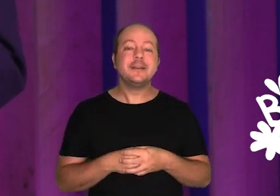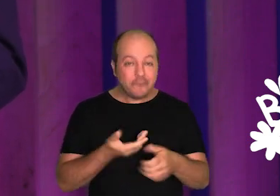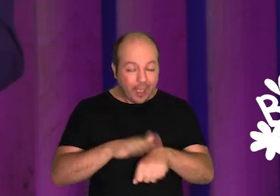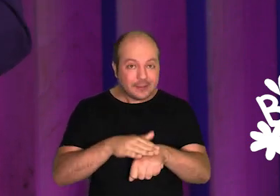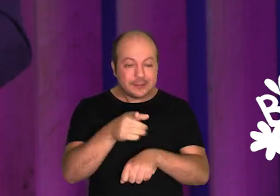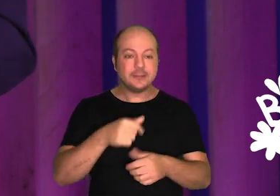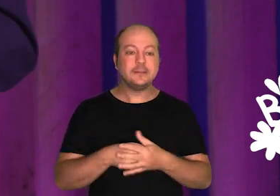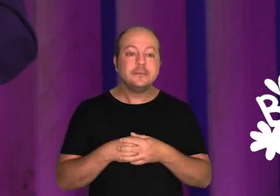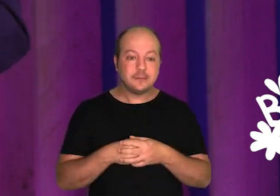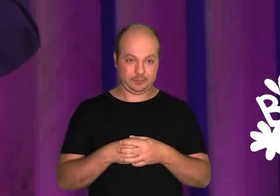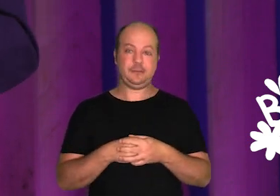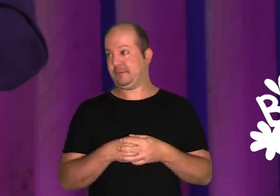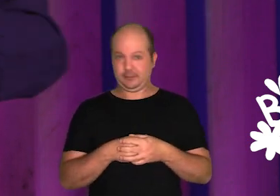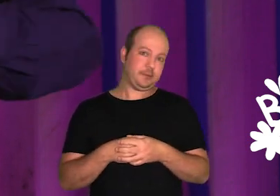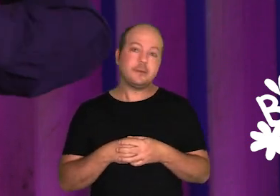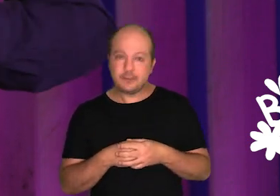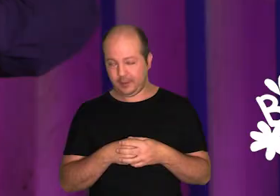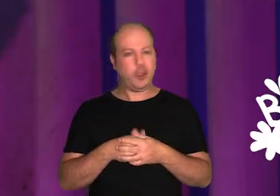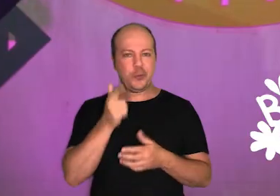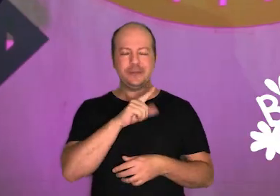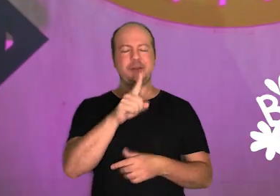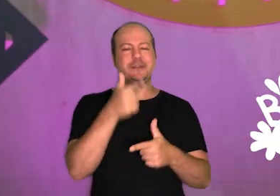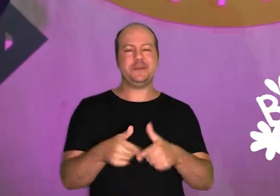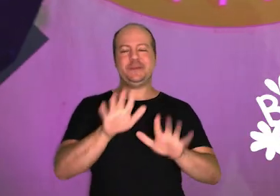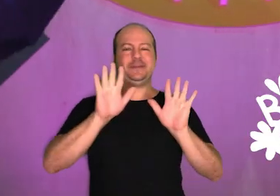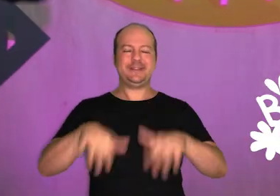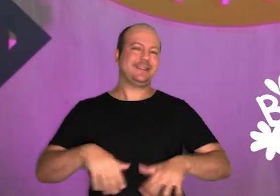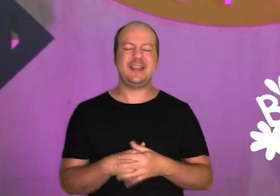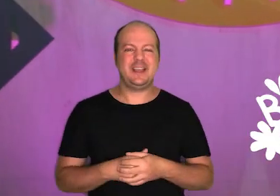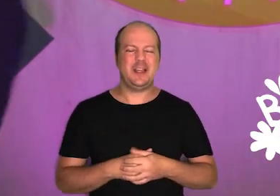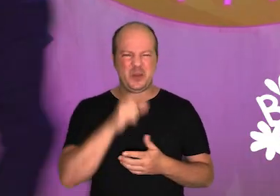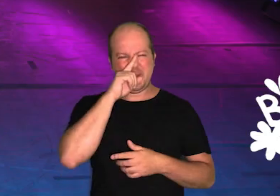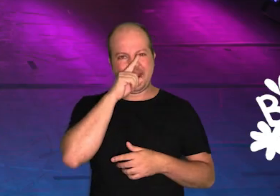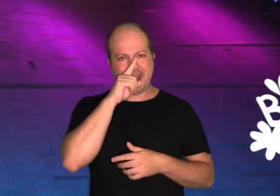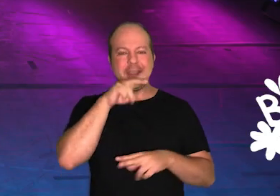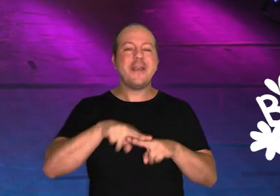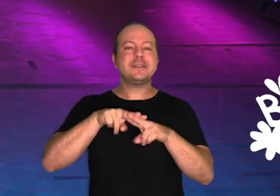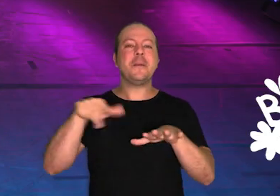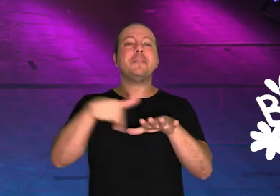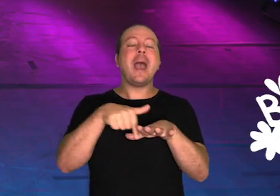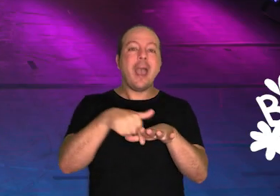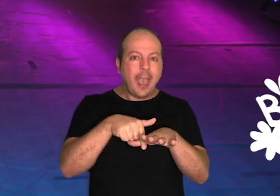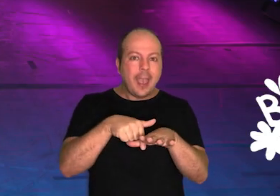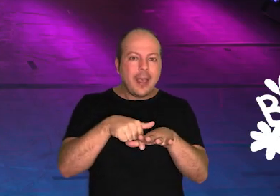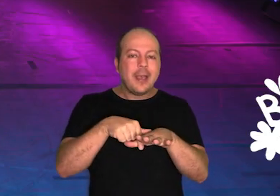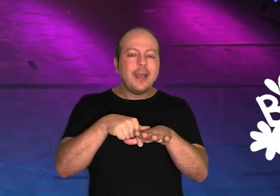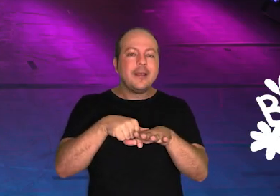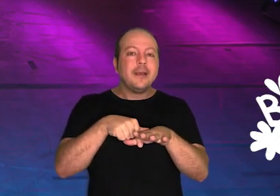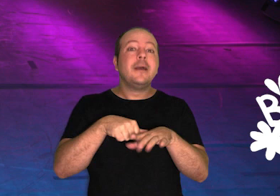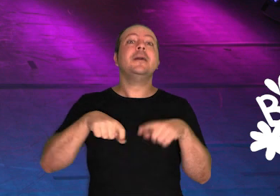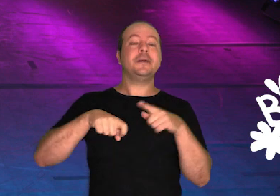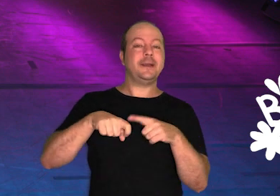Faz. Assim, ó. Não conseguiu, não tem problema. Isso não é grave. Revisão. Aquecemos os pés.